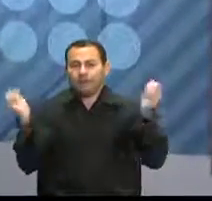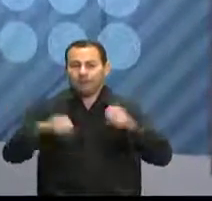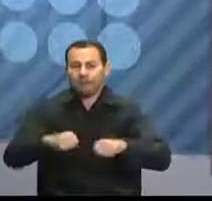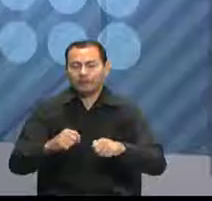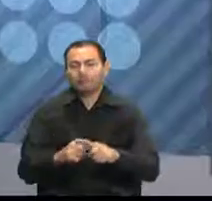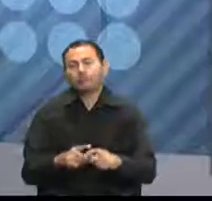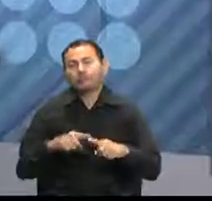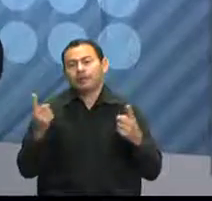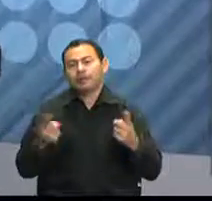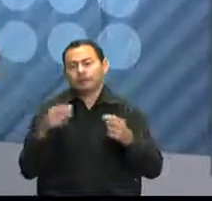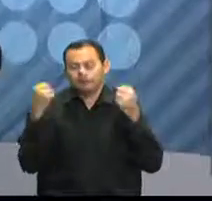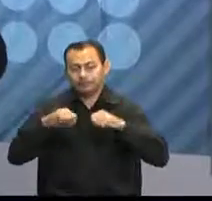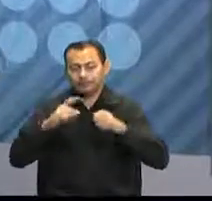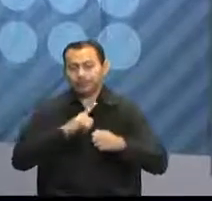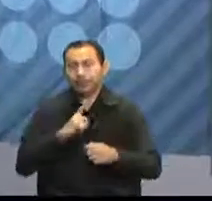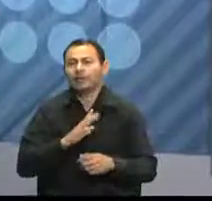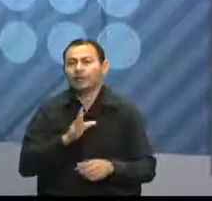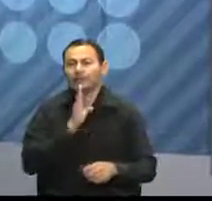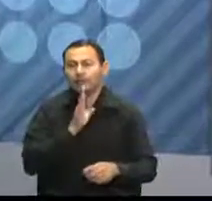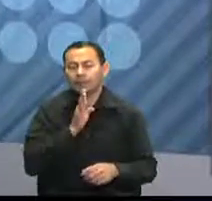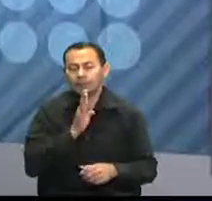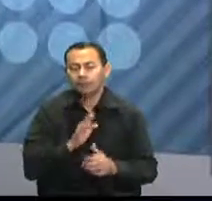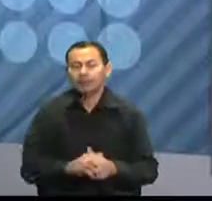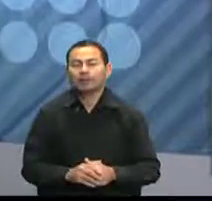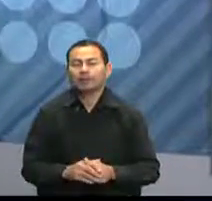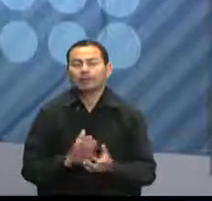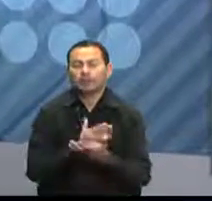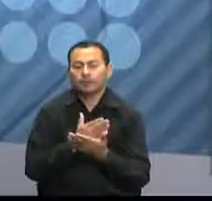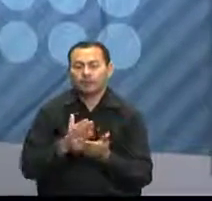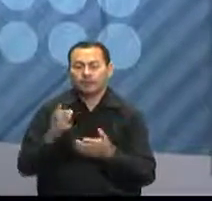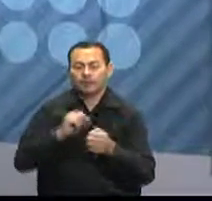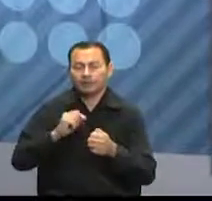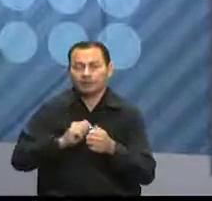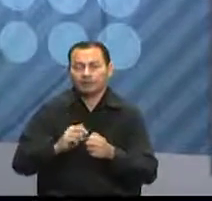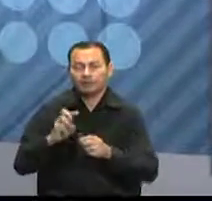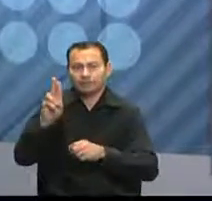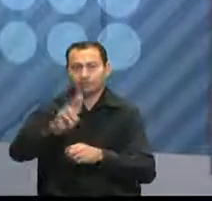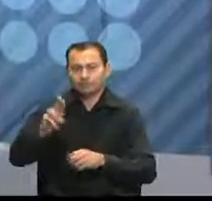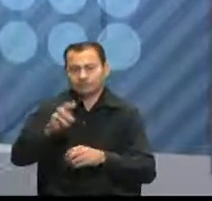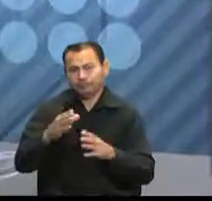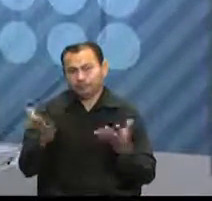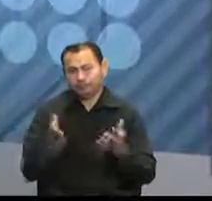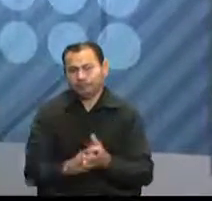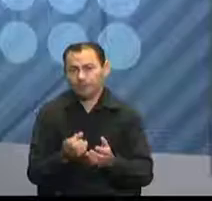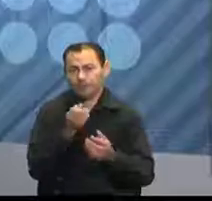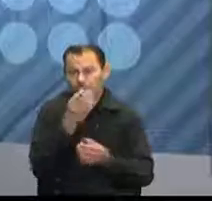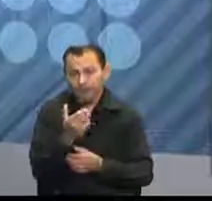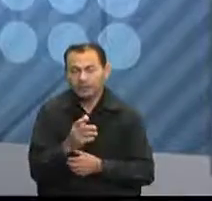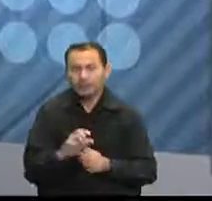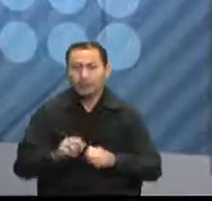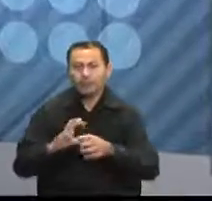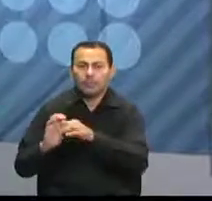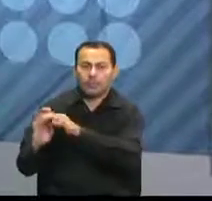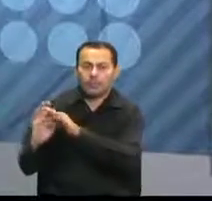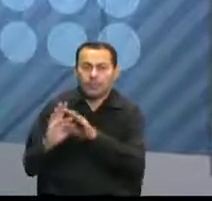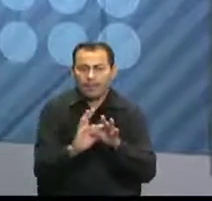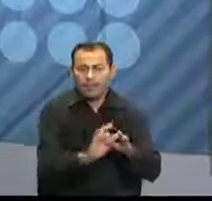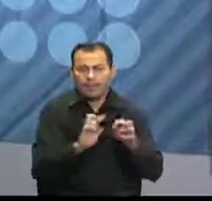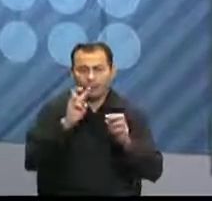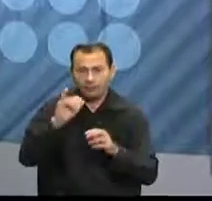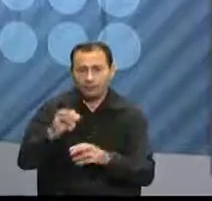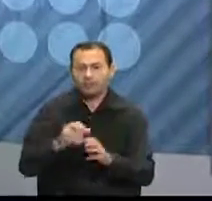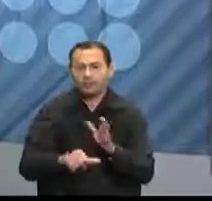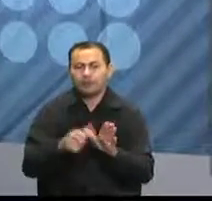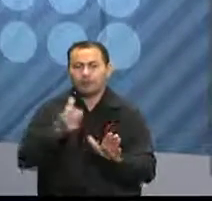porém é necessário ter esse conhecimento para começar a fazer esse tipo de aplicação muito bem dado essa contextualização vamos